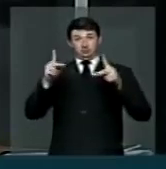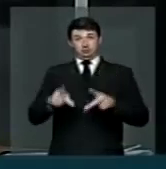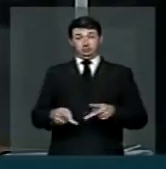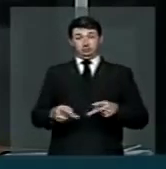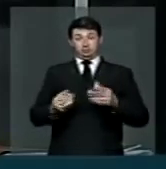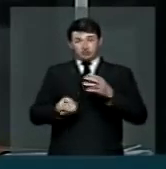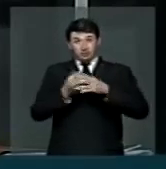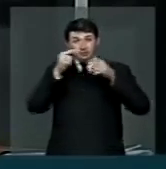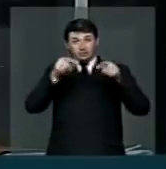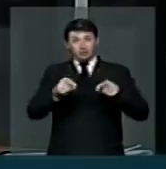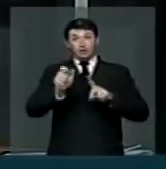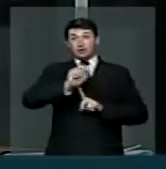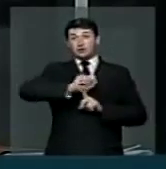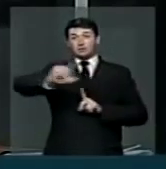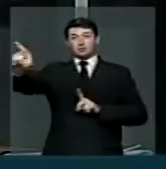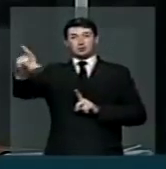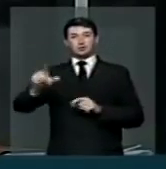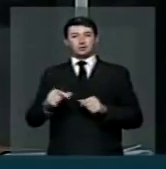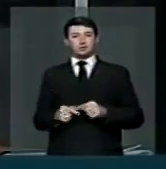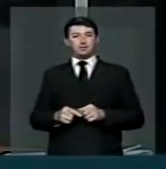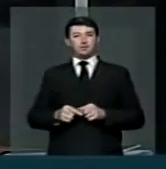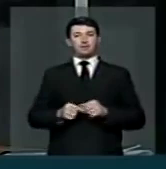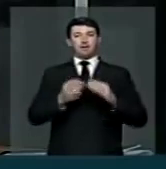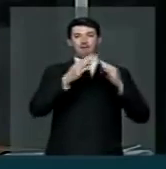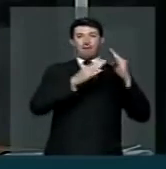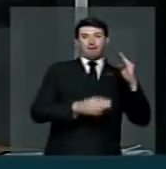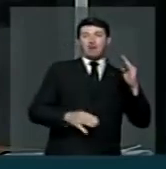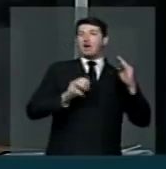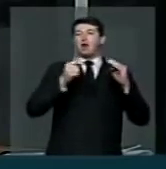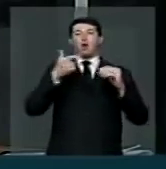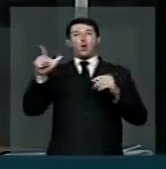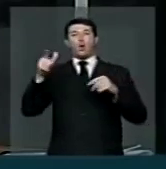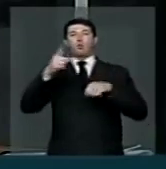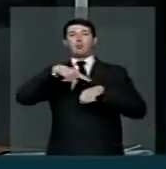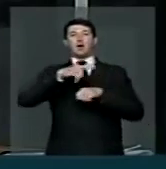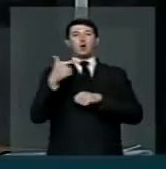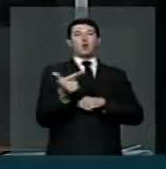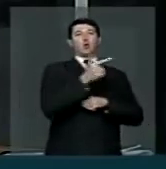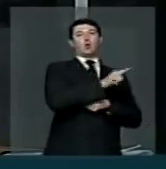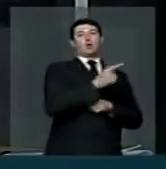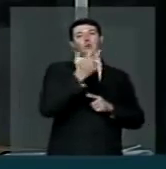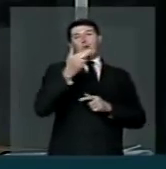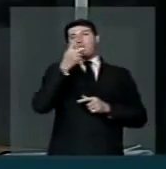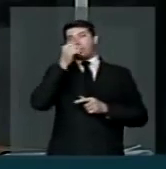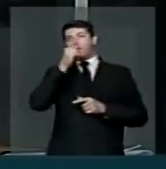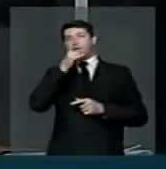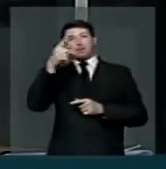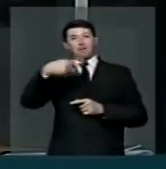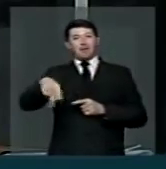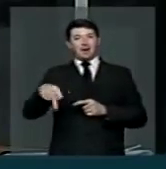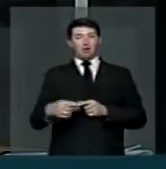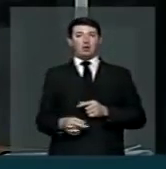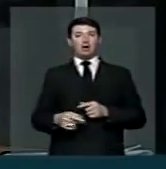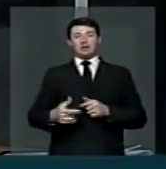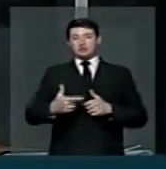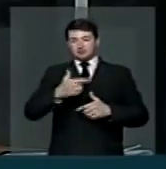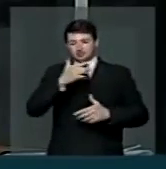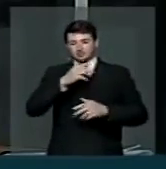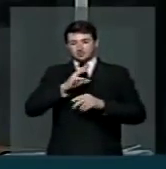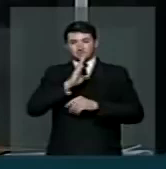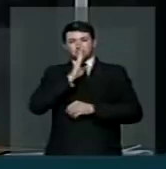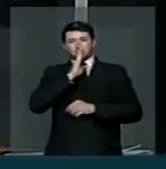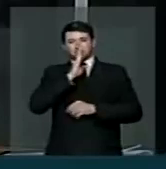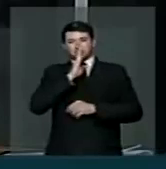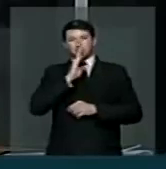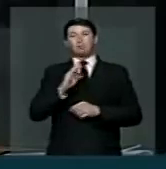originárias expulsas para a periferia ou para outros países, como o Paraguai, sufocadas pelas